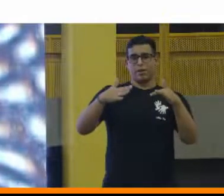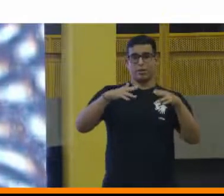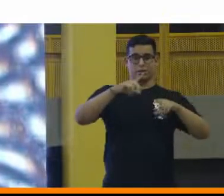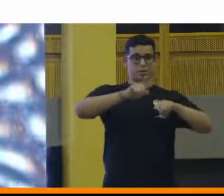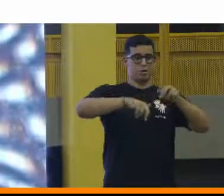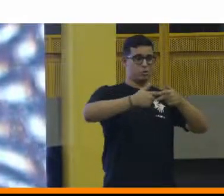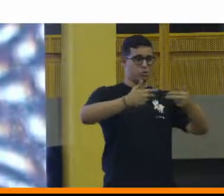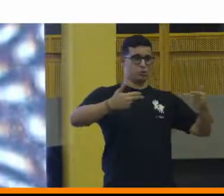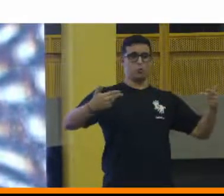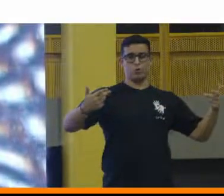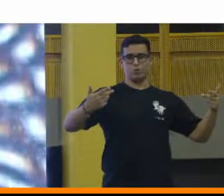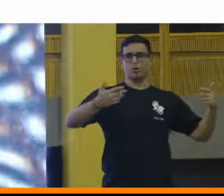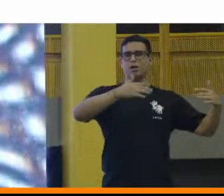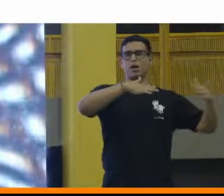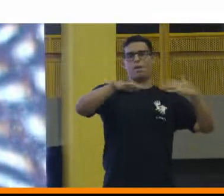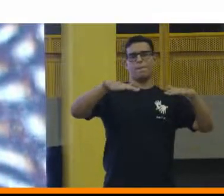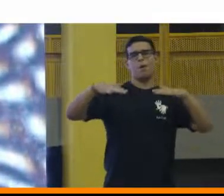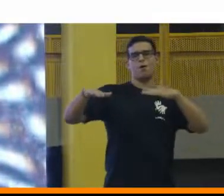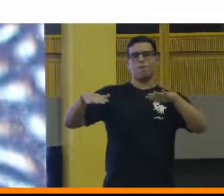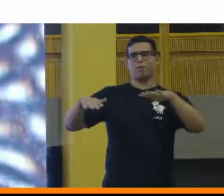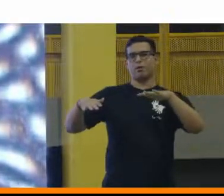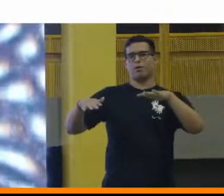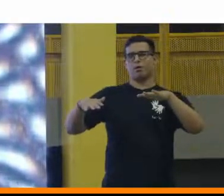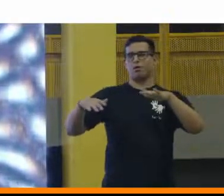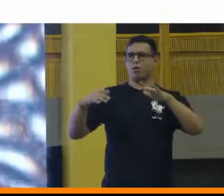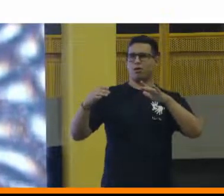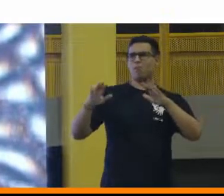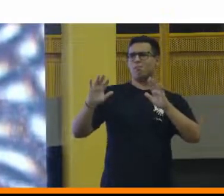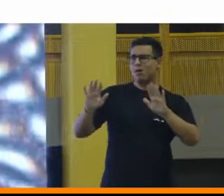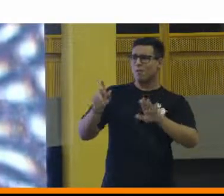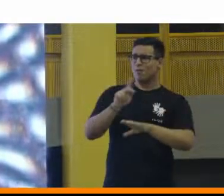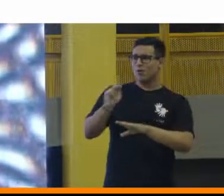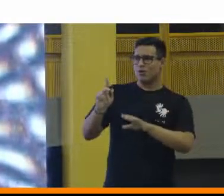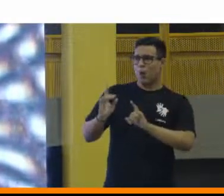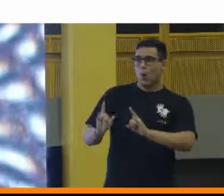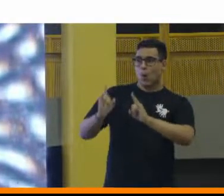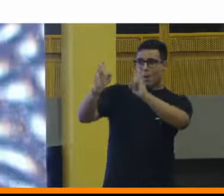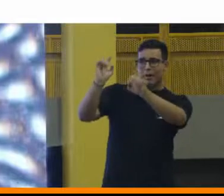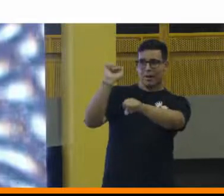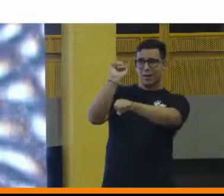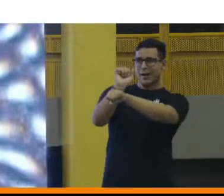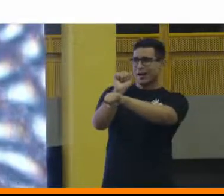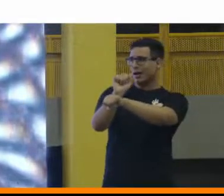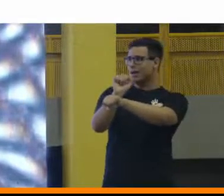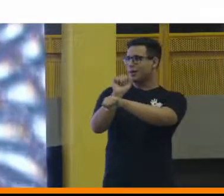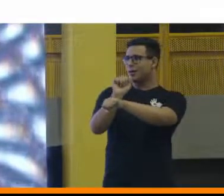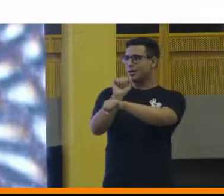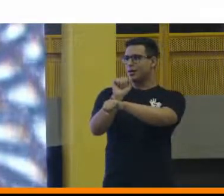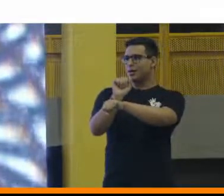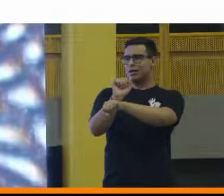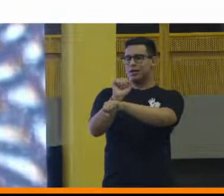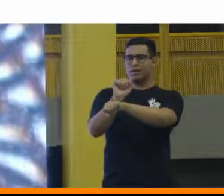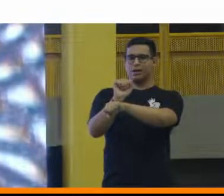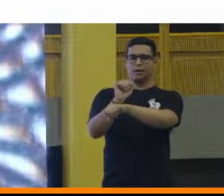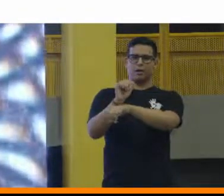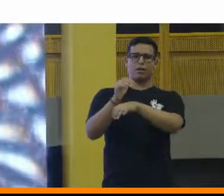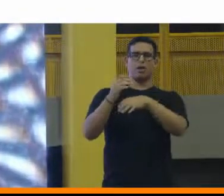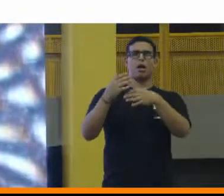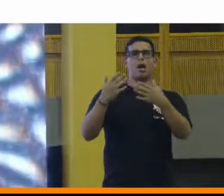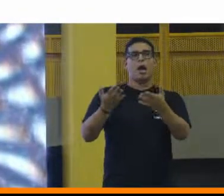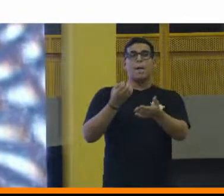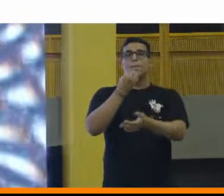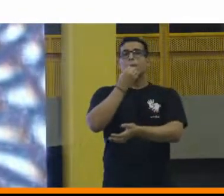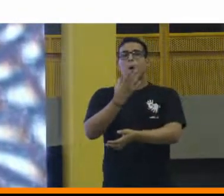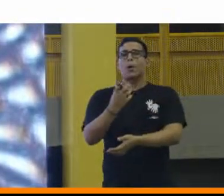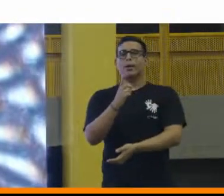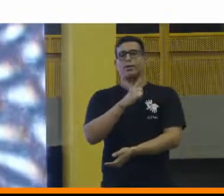o prédio está lá parado. Tudo bem. É bom que haja coisas paradas, para que a gente